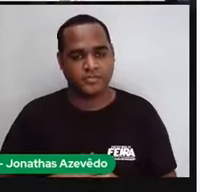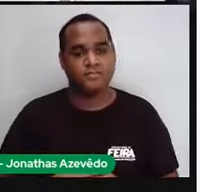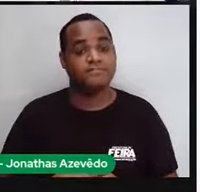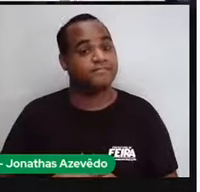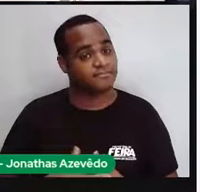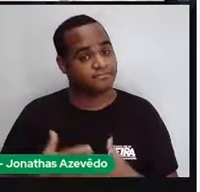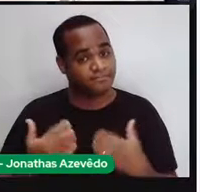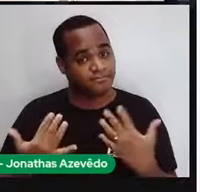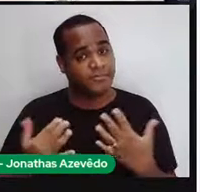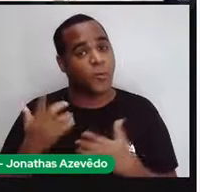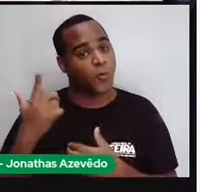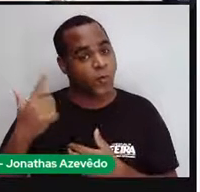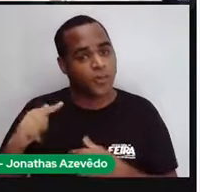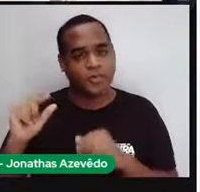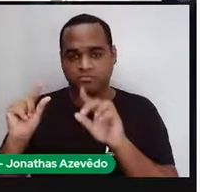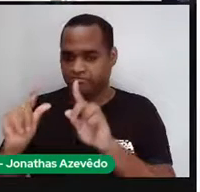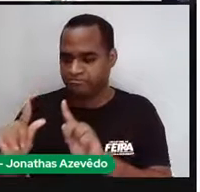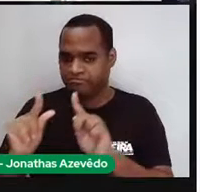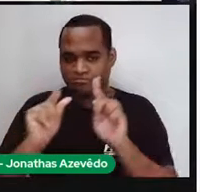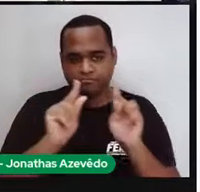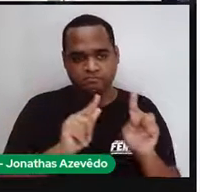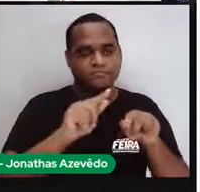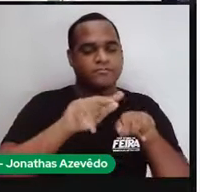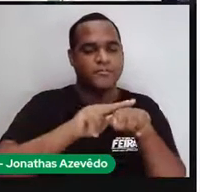o e cabe mais um